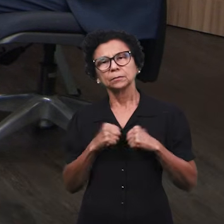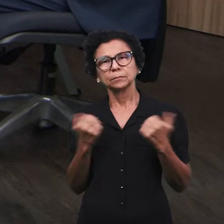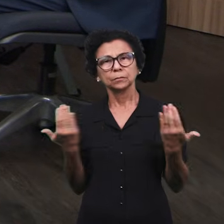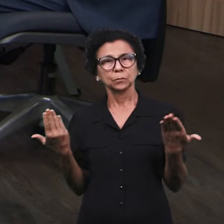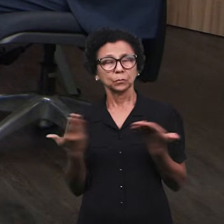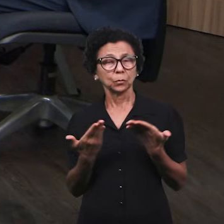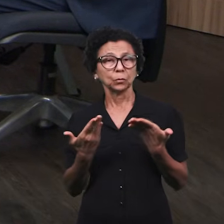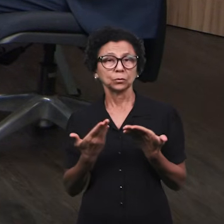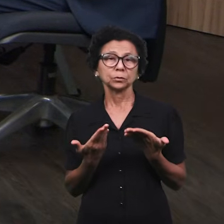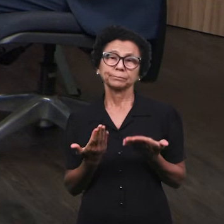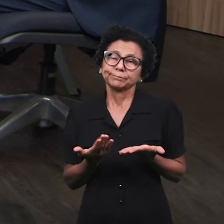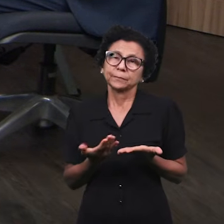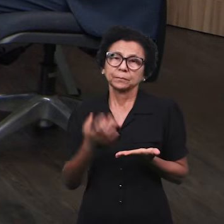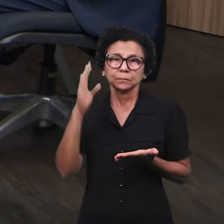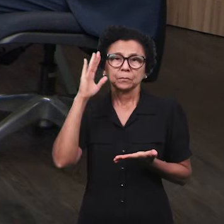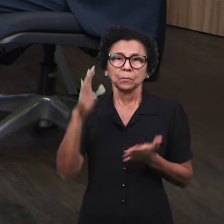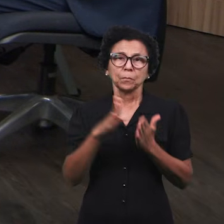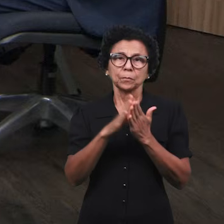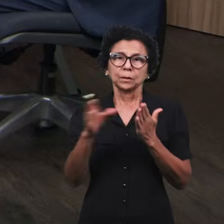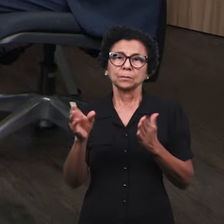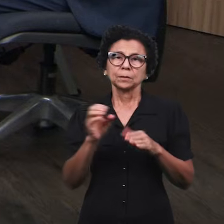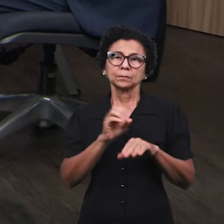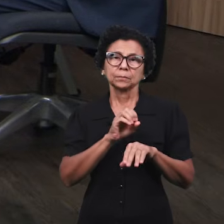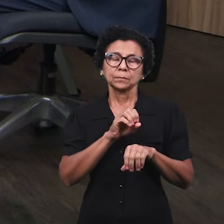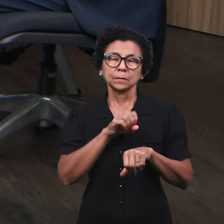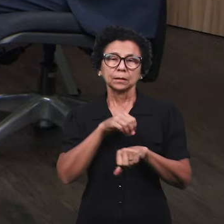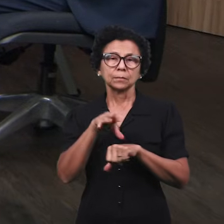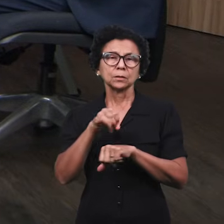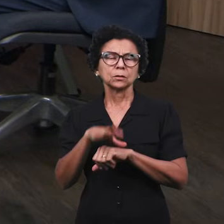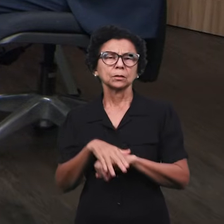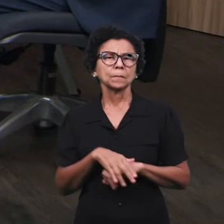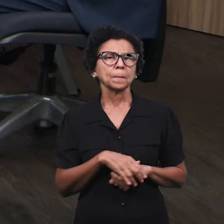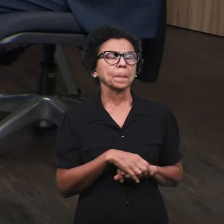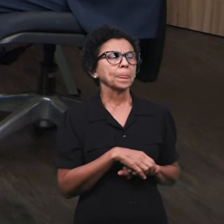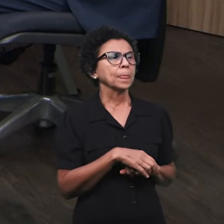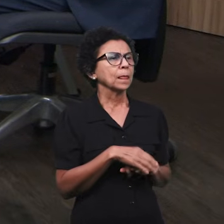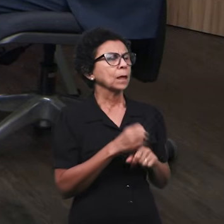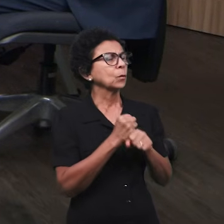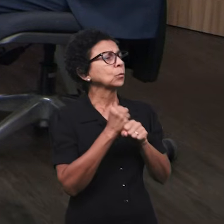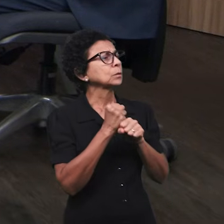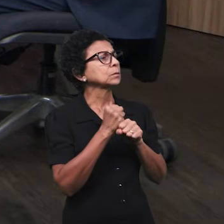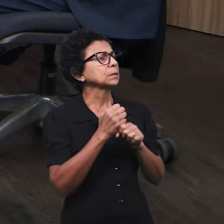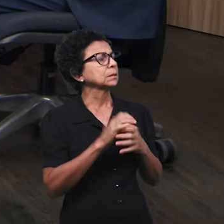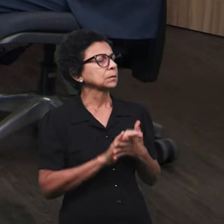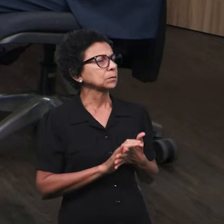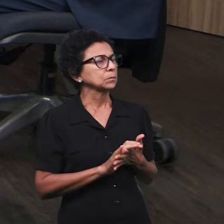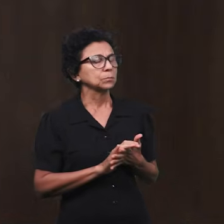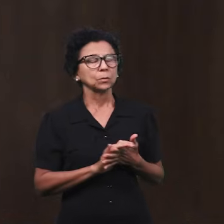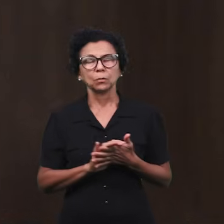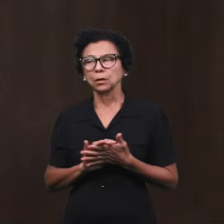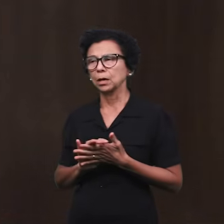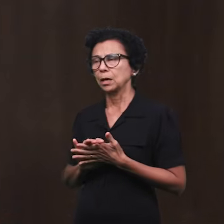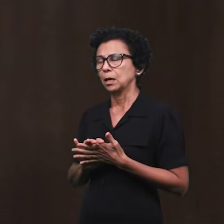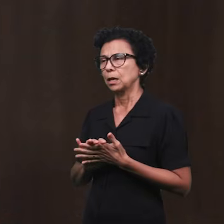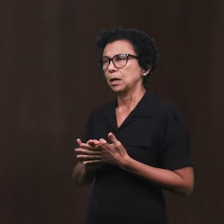para transmitir a palavra. E tem quanto tempo já que você está... Olha, que eu estou como intérprete, espera lá